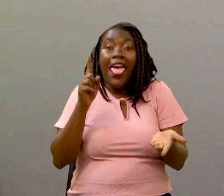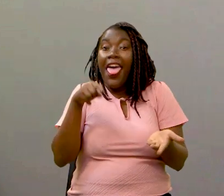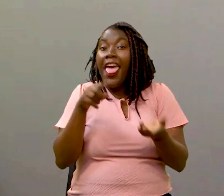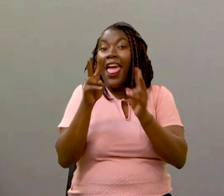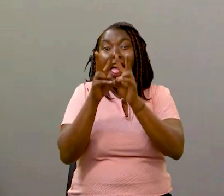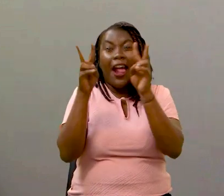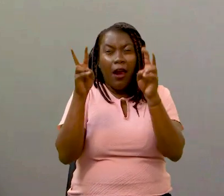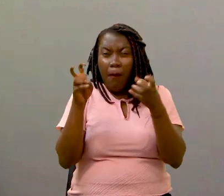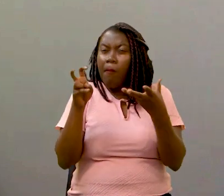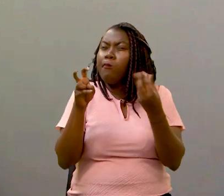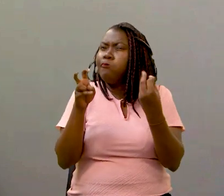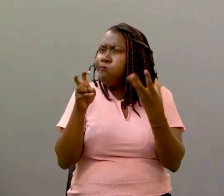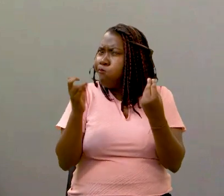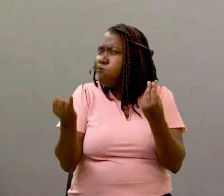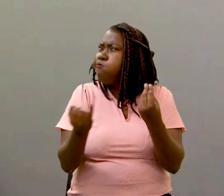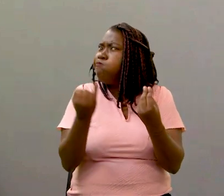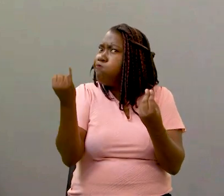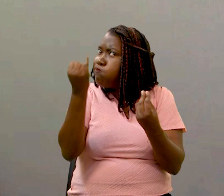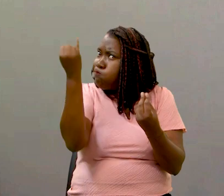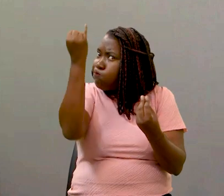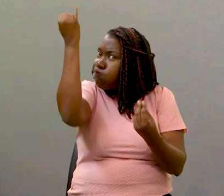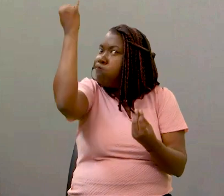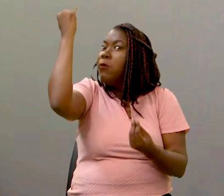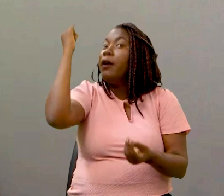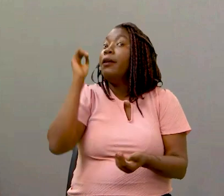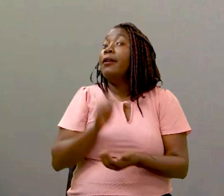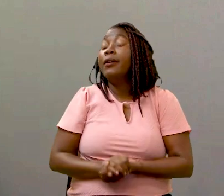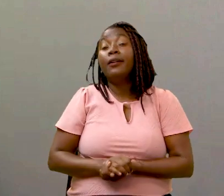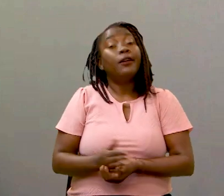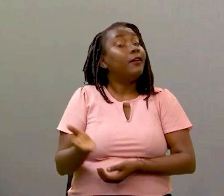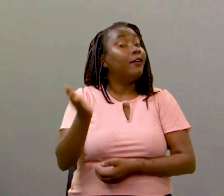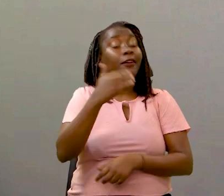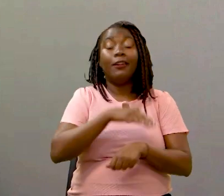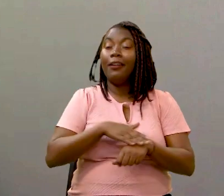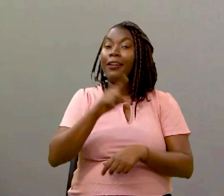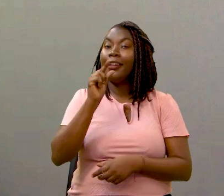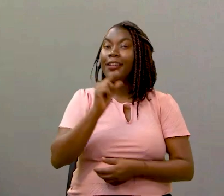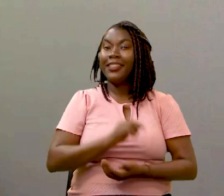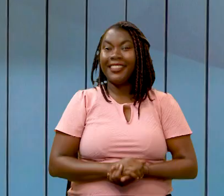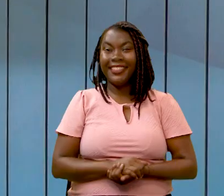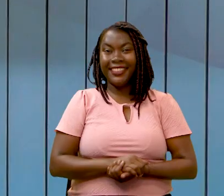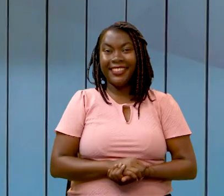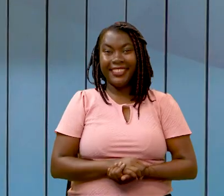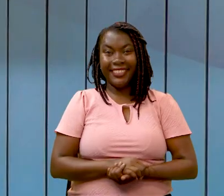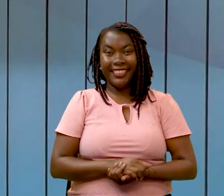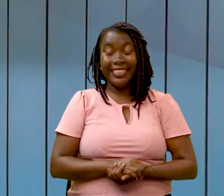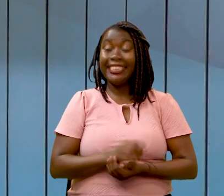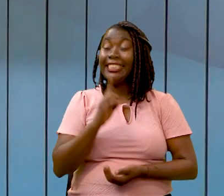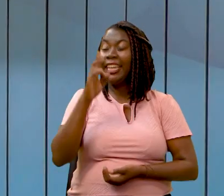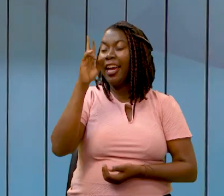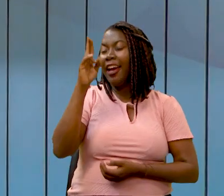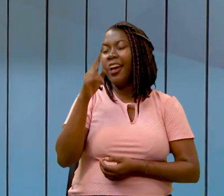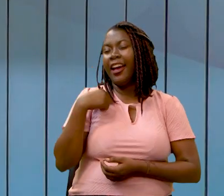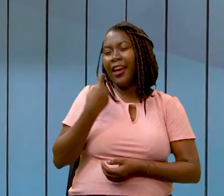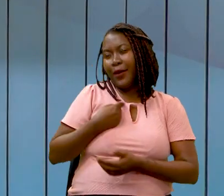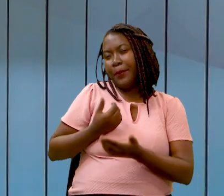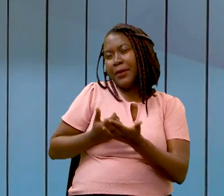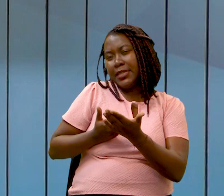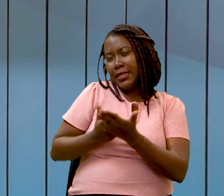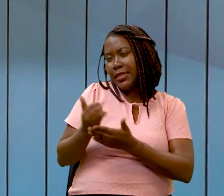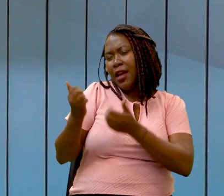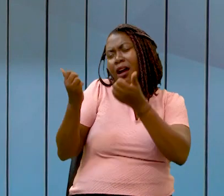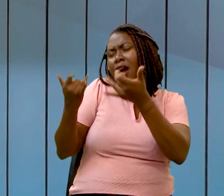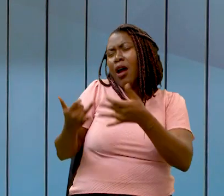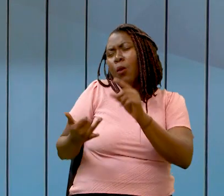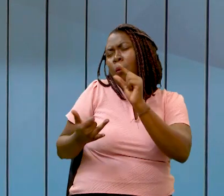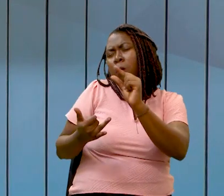um tema extremamente importante, relevante, e vamos conversar um pouquinho. Exatamente. Doutor, para a gente começar,